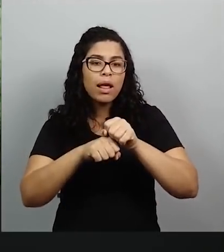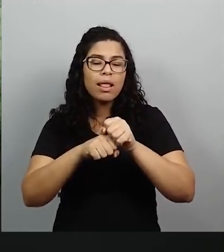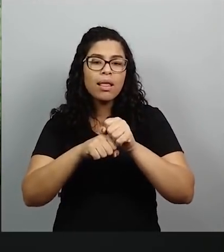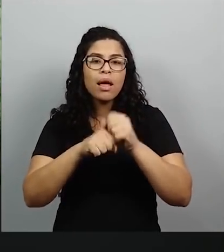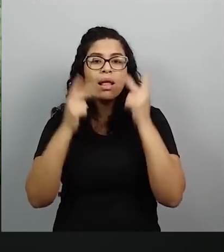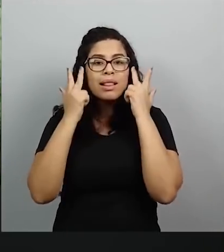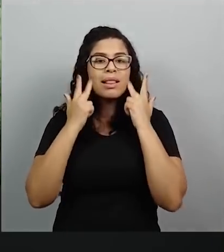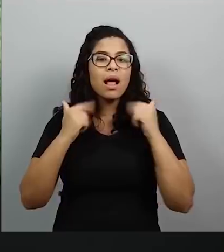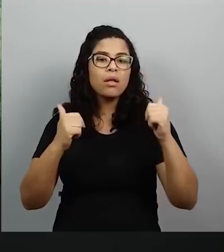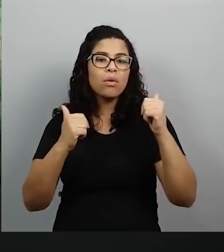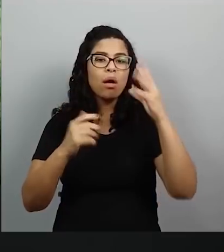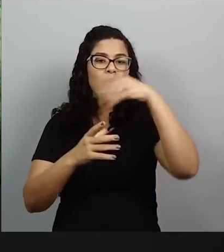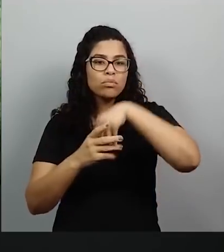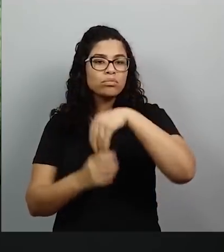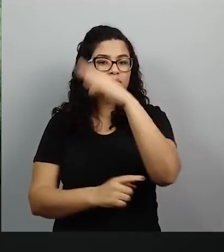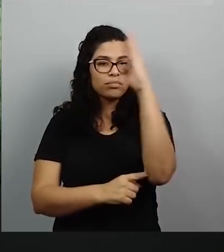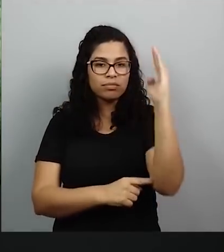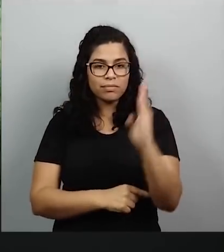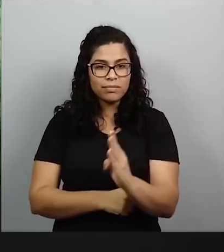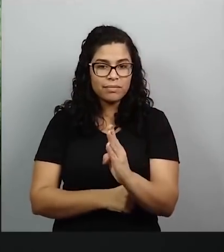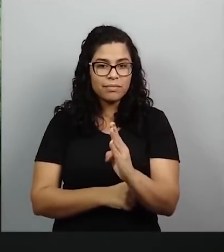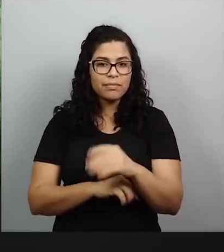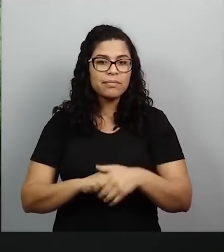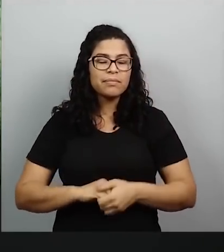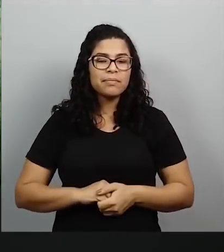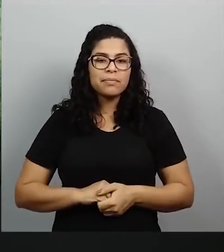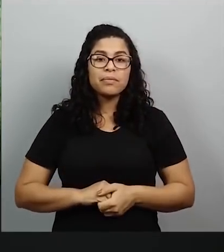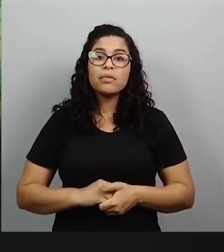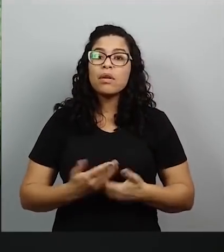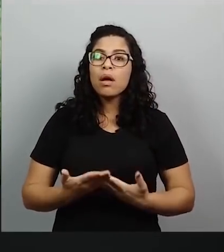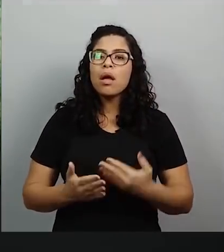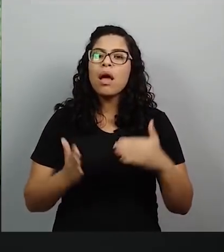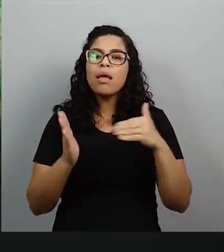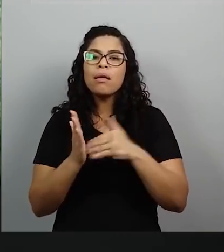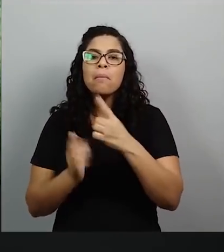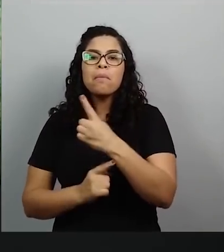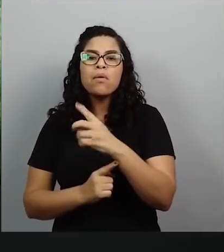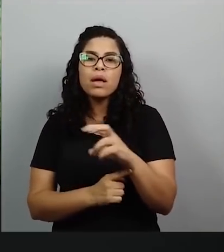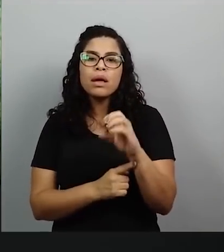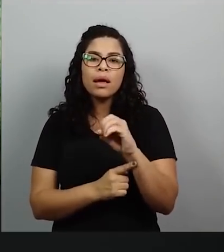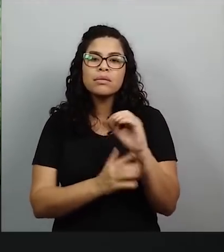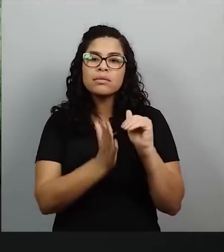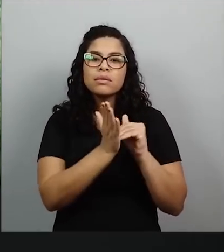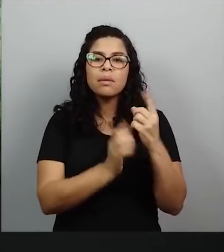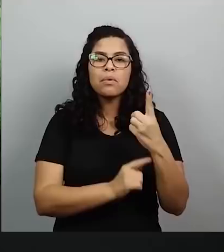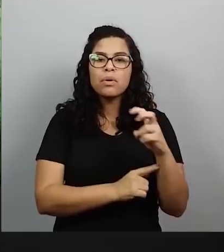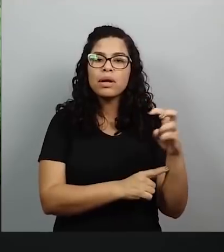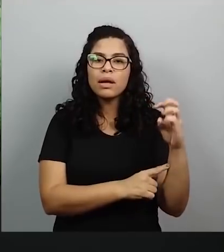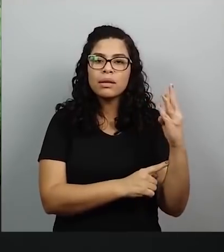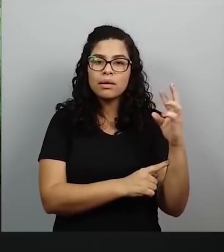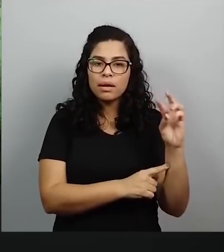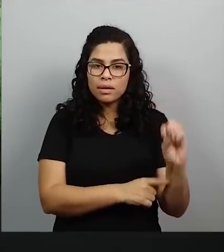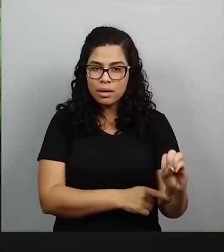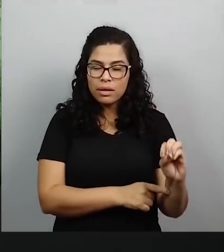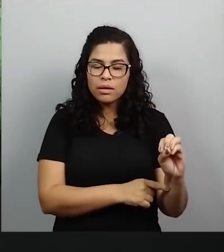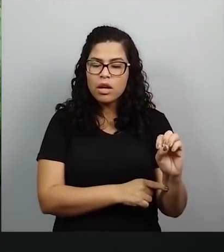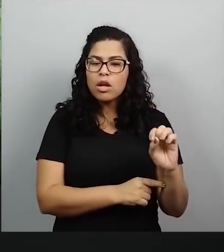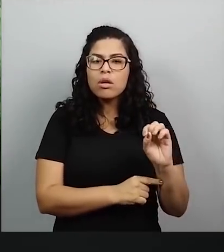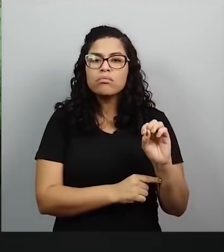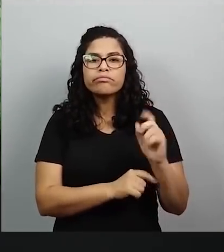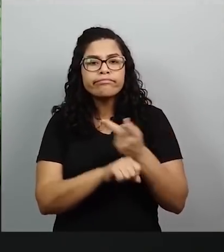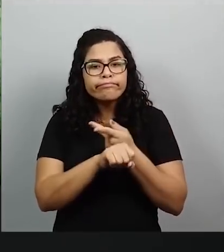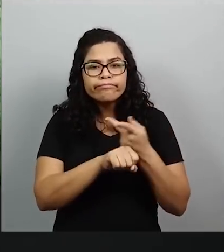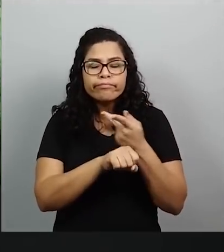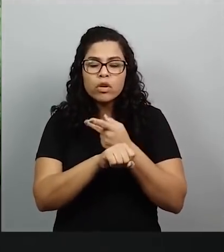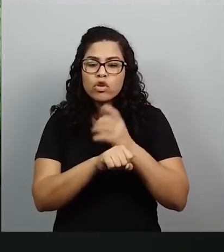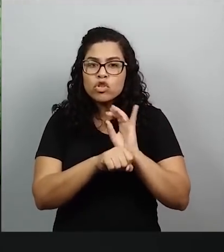recursos naturais. Então, entre 1500 e 1530, aconteceram algumas expedições, mas era só de